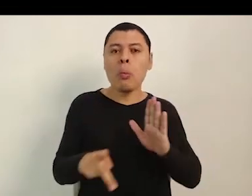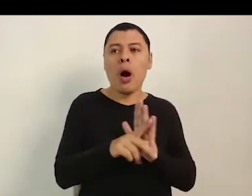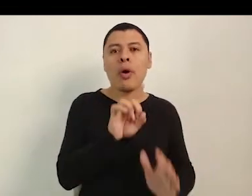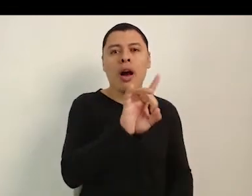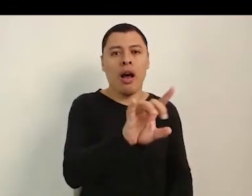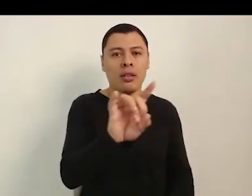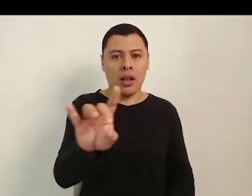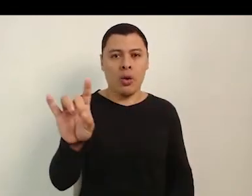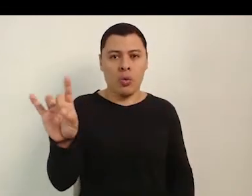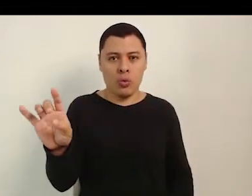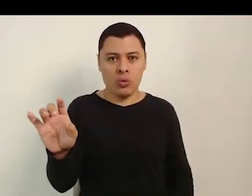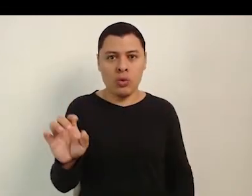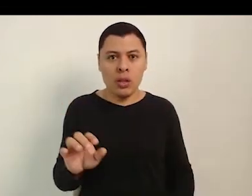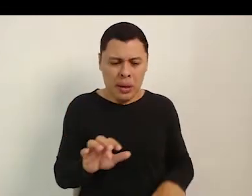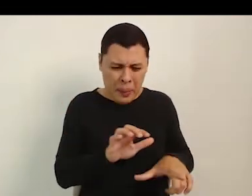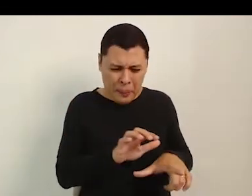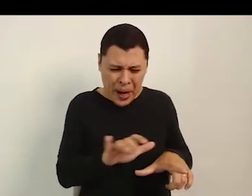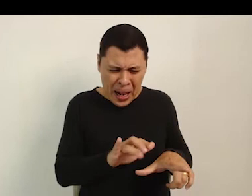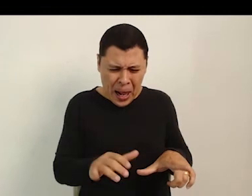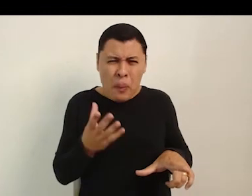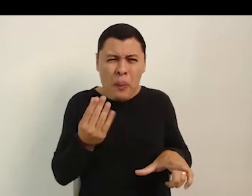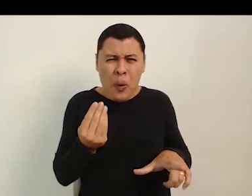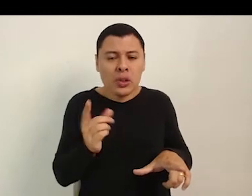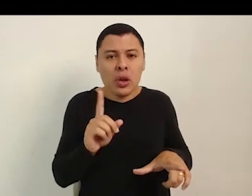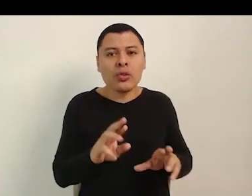poucas teclas, mas com pressões